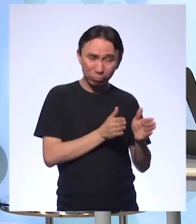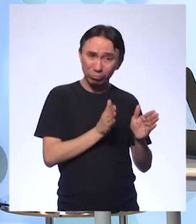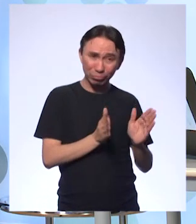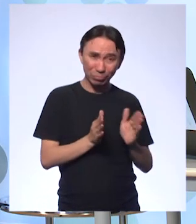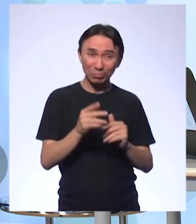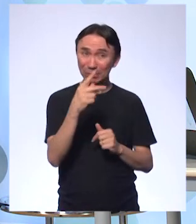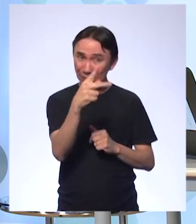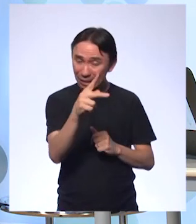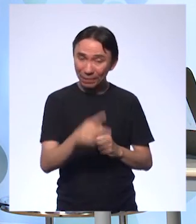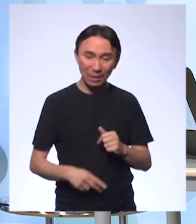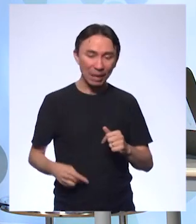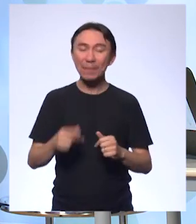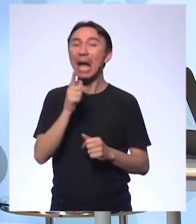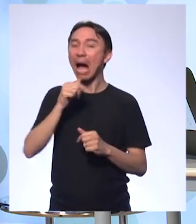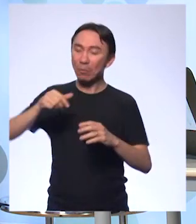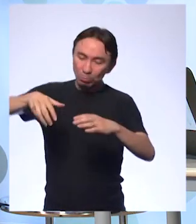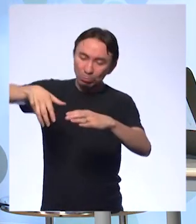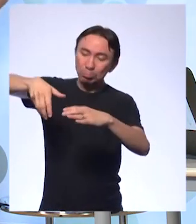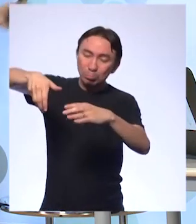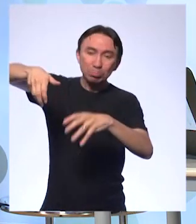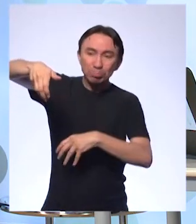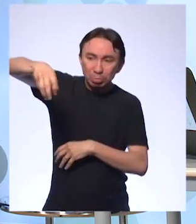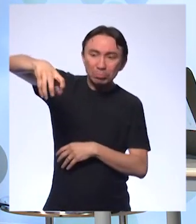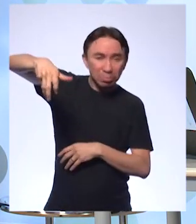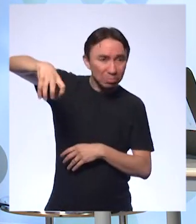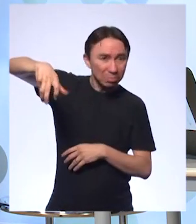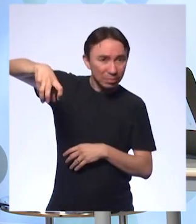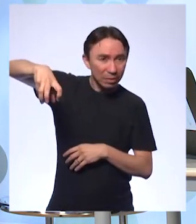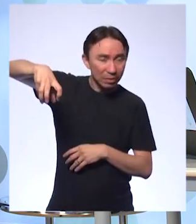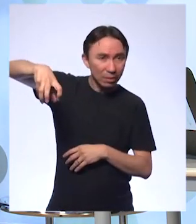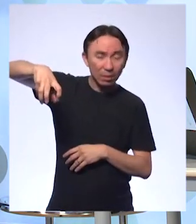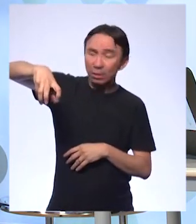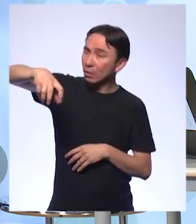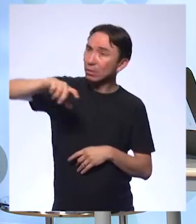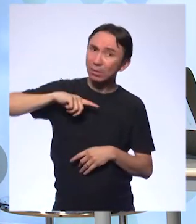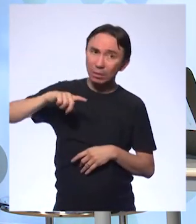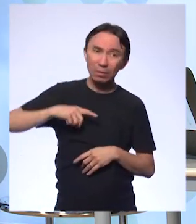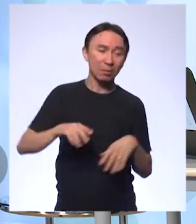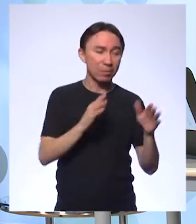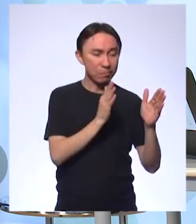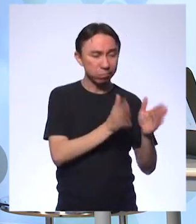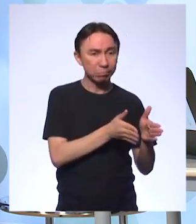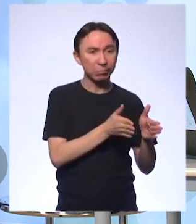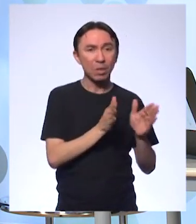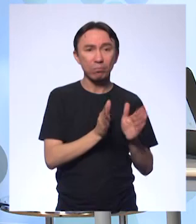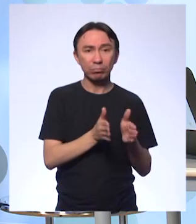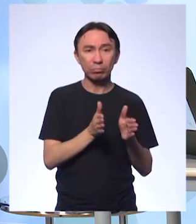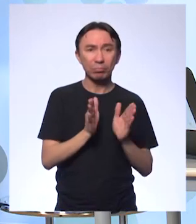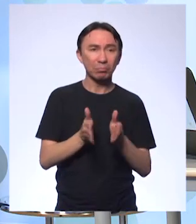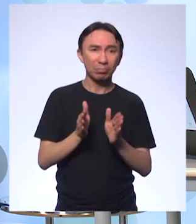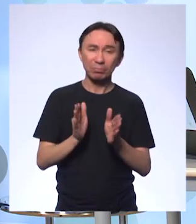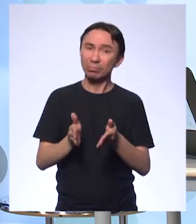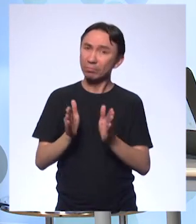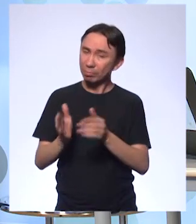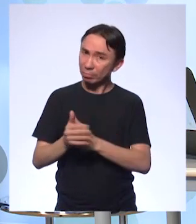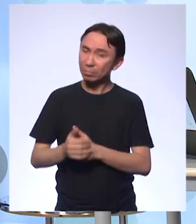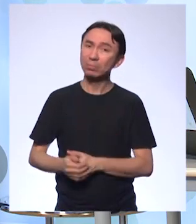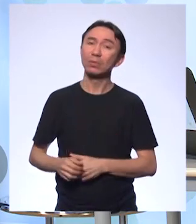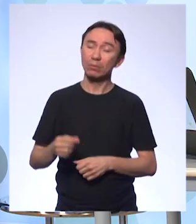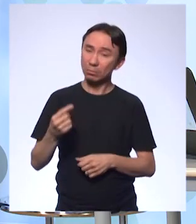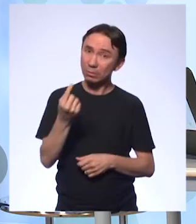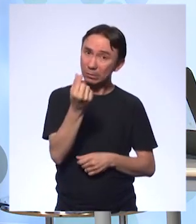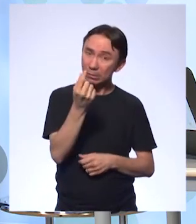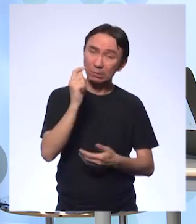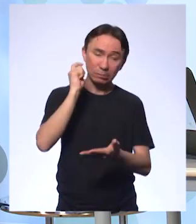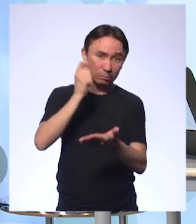torneira, não é simplesmente, olha, a água veio do além, não é. Então, teve vários processos aí, um custo muito alto. Por isso que